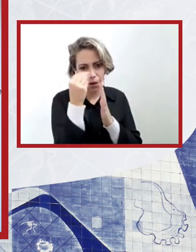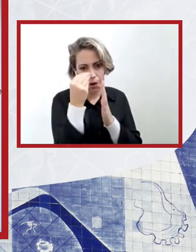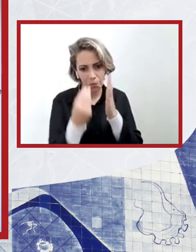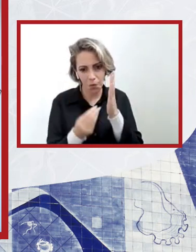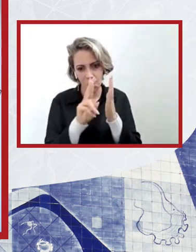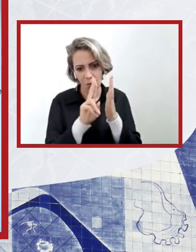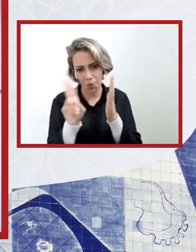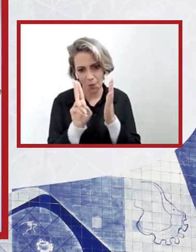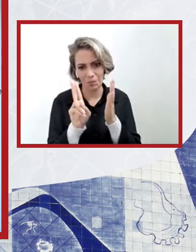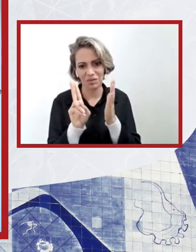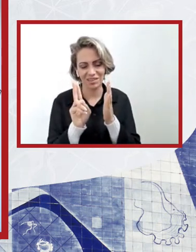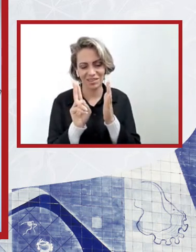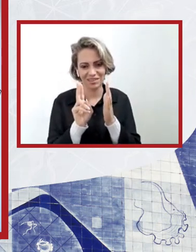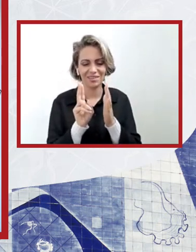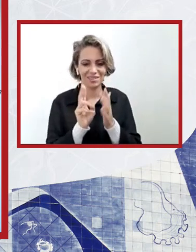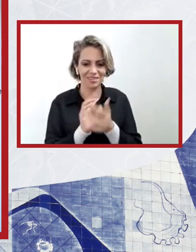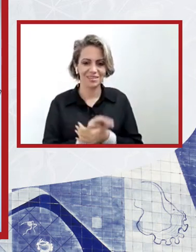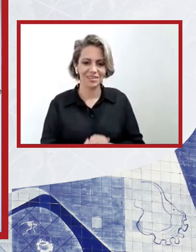Foram